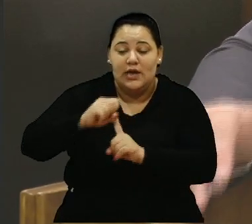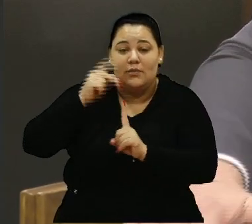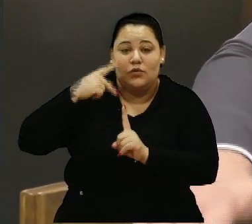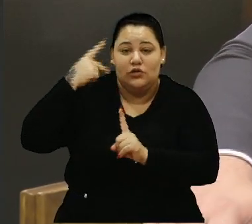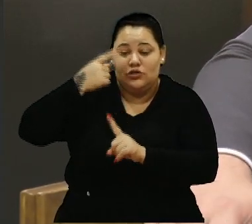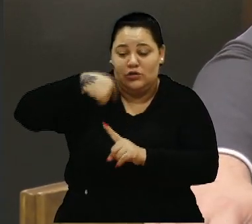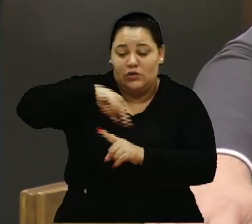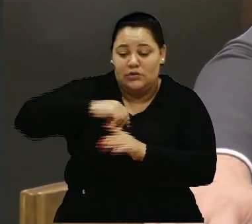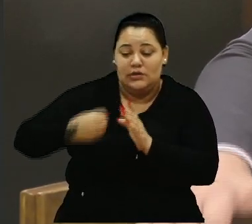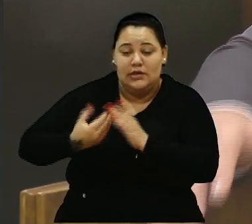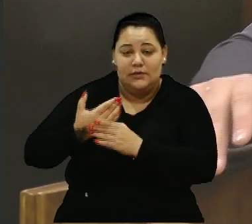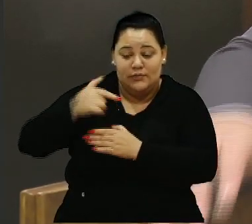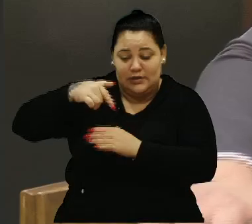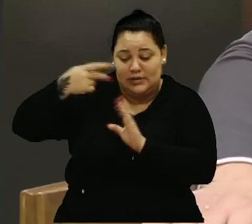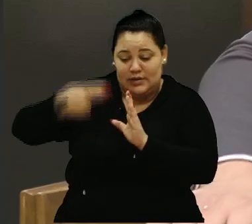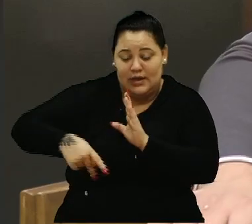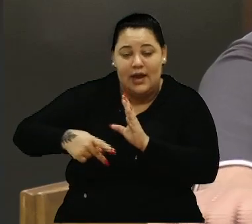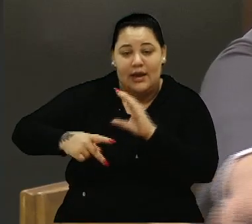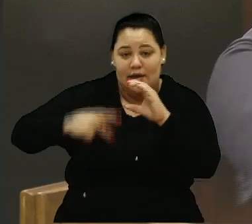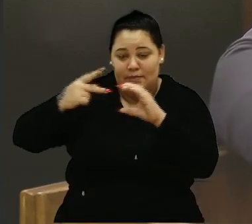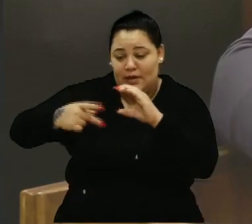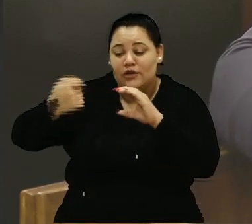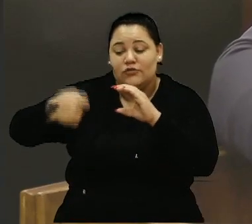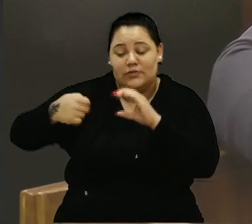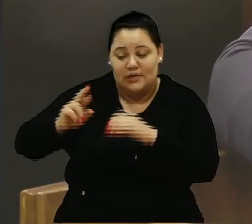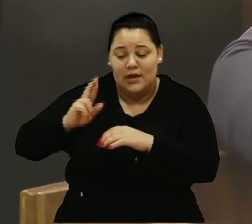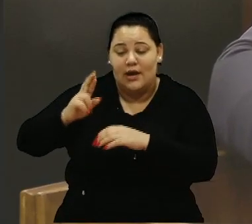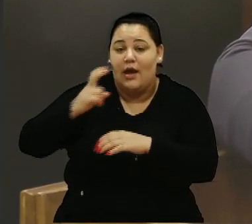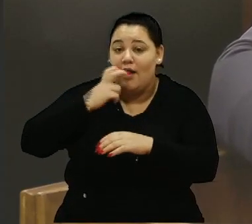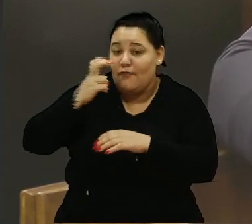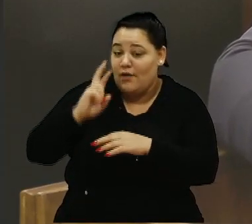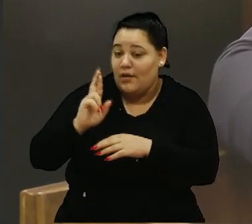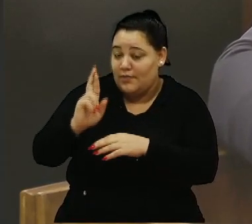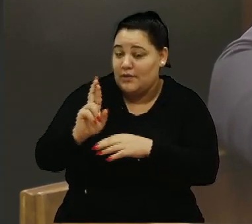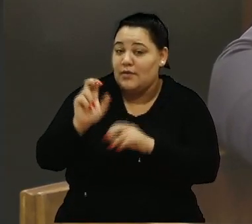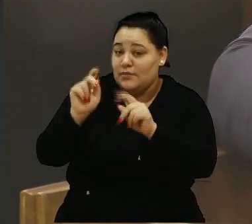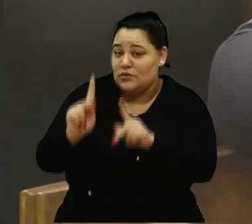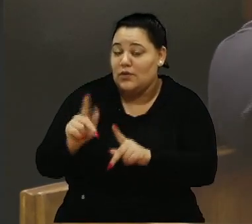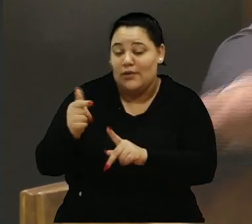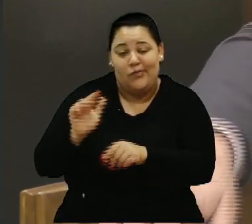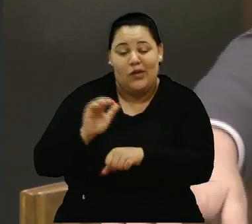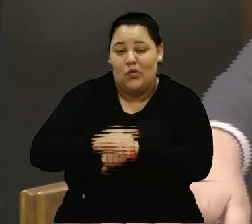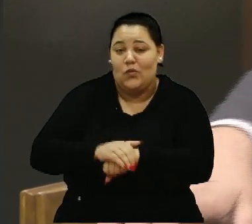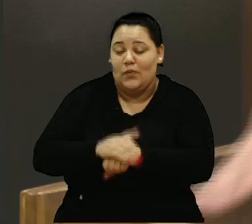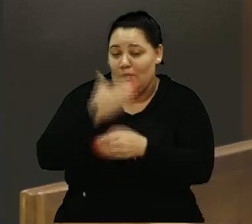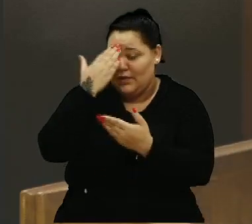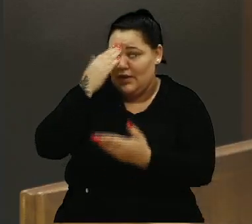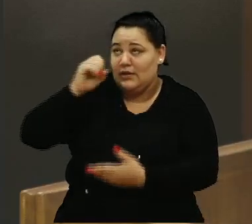casa. Acho que nós precisamos dar voz também aos indefesos, aos inocentes. Muito obrigado, que Deus